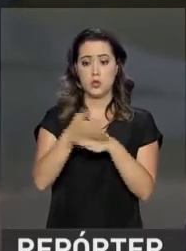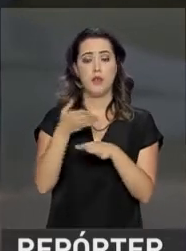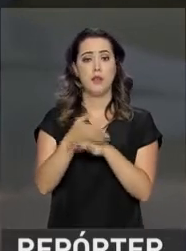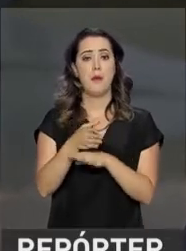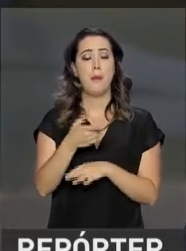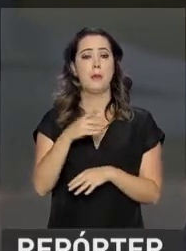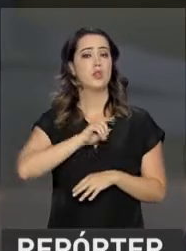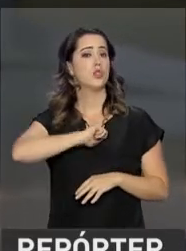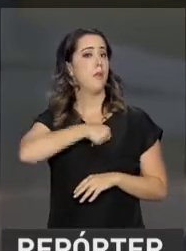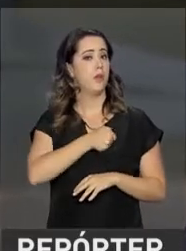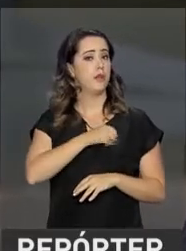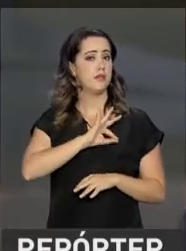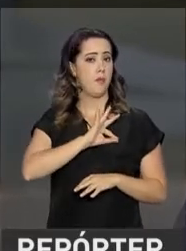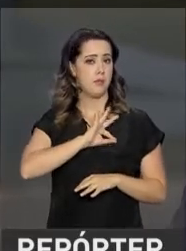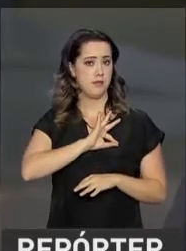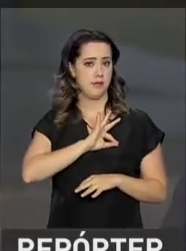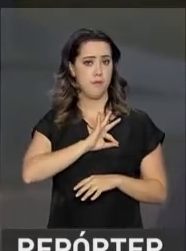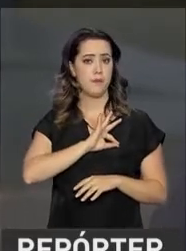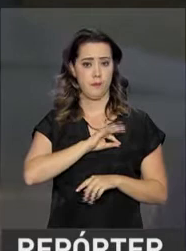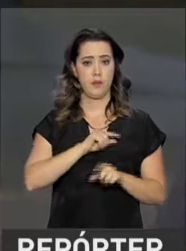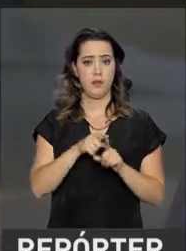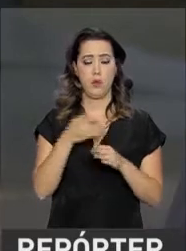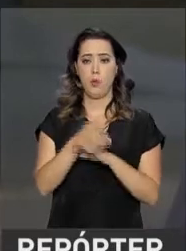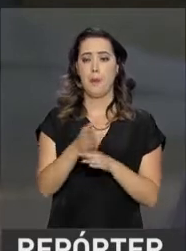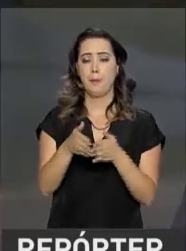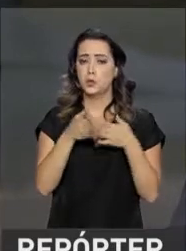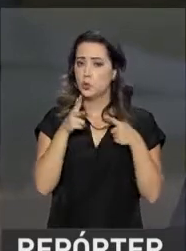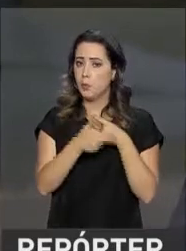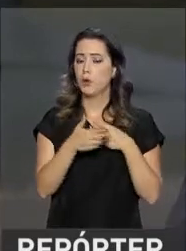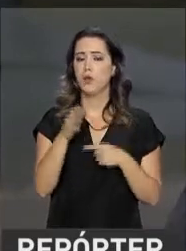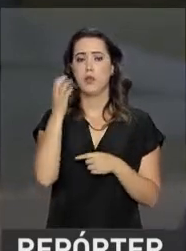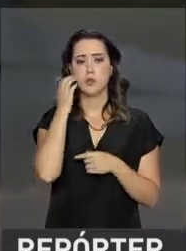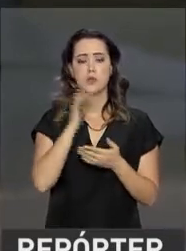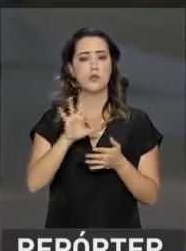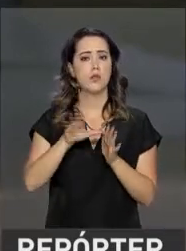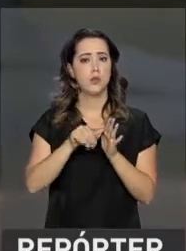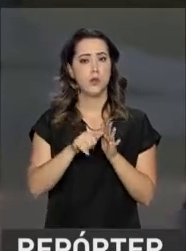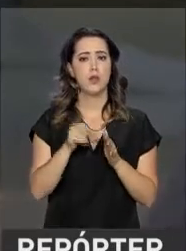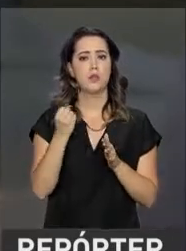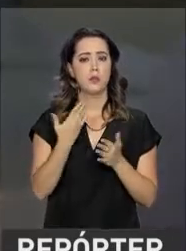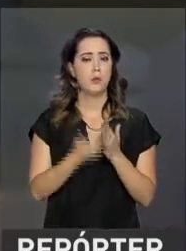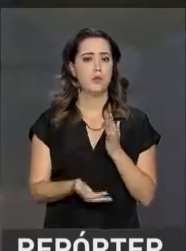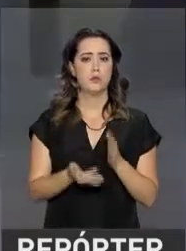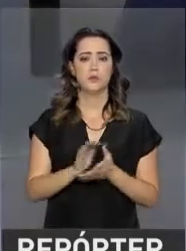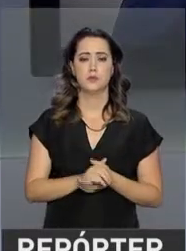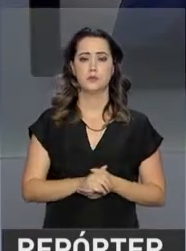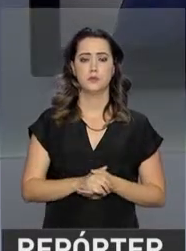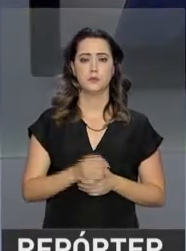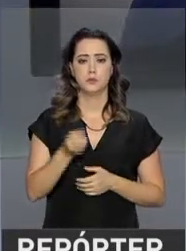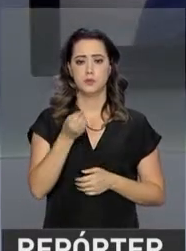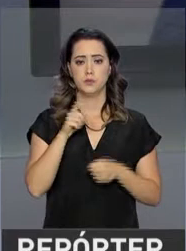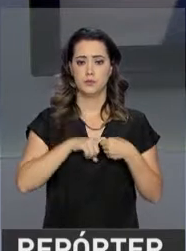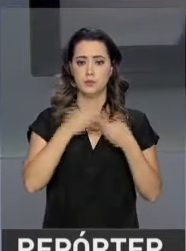dos estados que aderiram a este projecto o bloqueio de celulares que foram roubados ou extraviados roberto